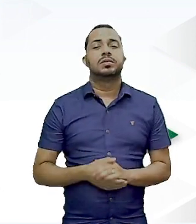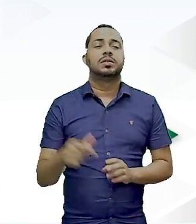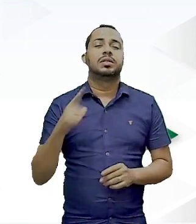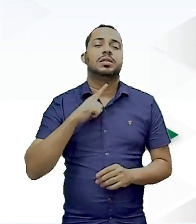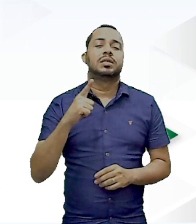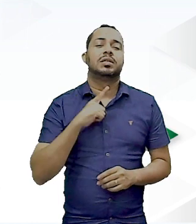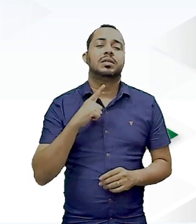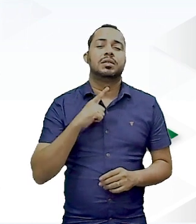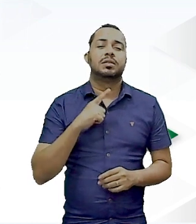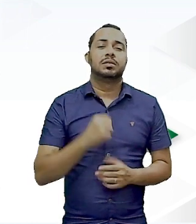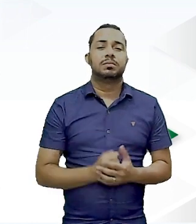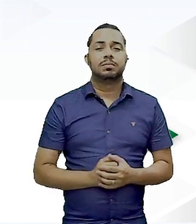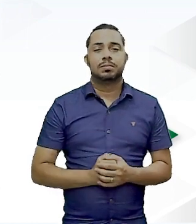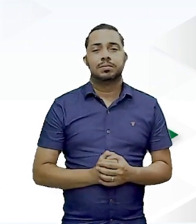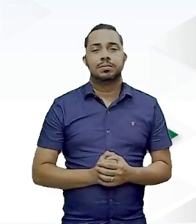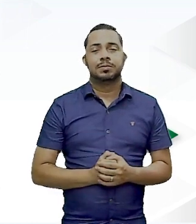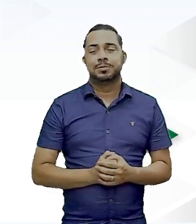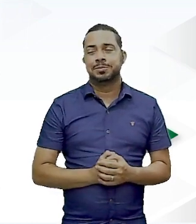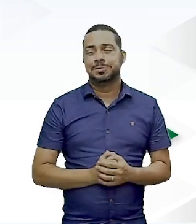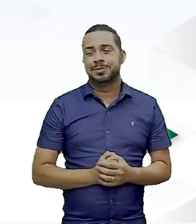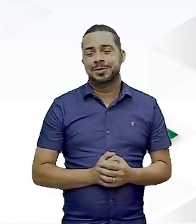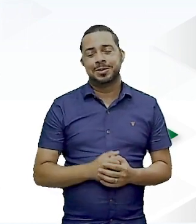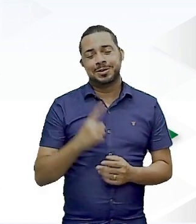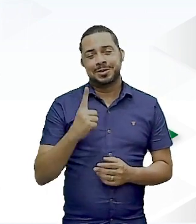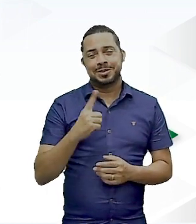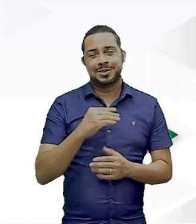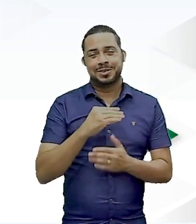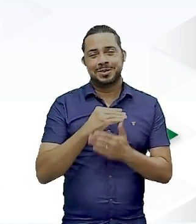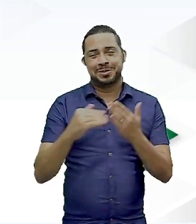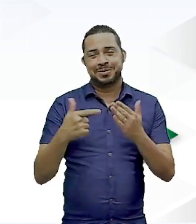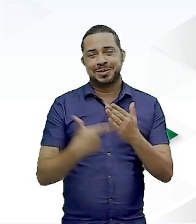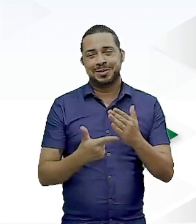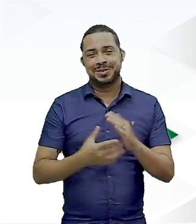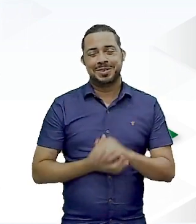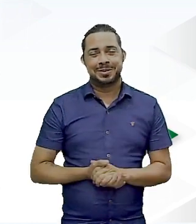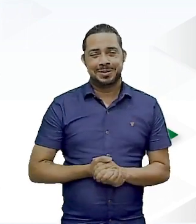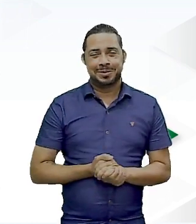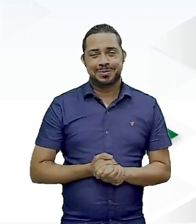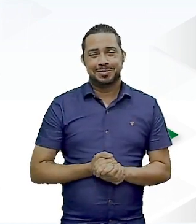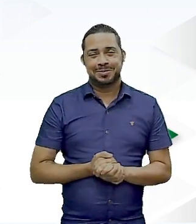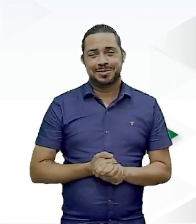tenho 1 sobre 2 mais